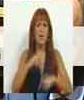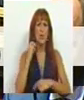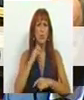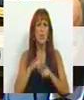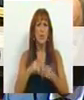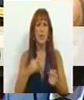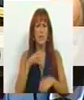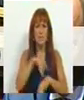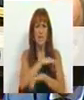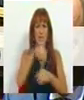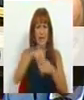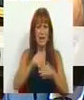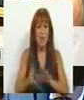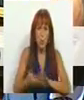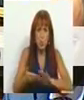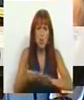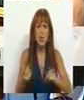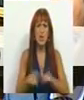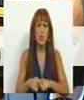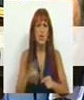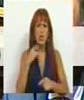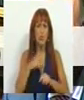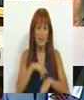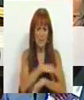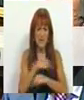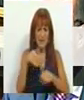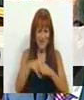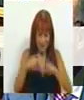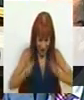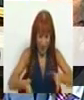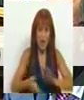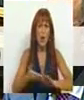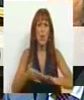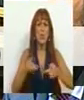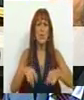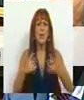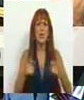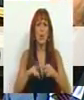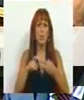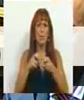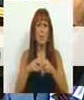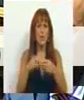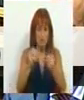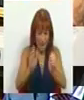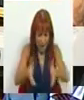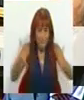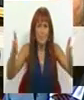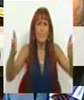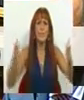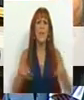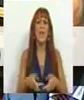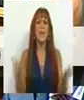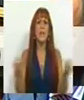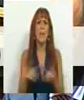vai ter medicina interna. É urgente Tomar ter medicina interna, é urgente também esse problema ser resolvido.